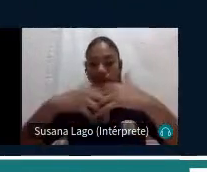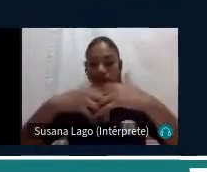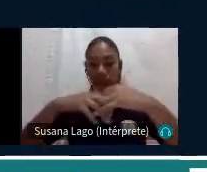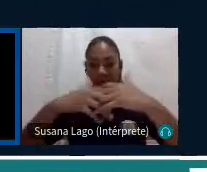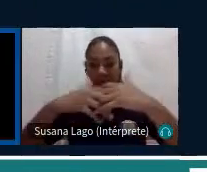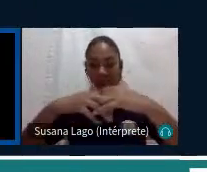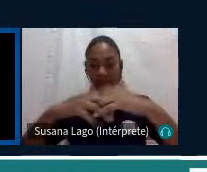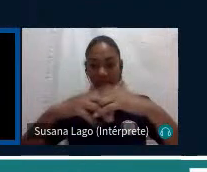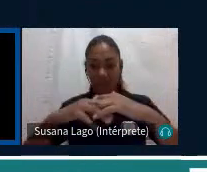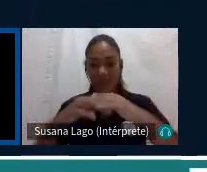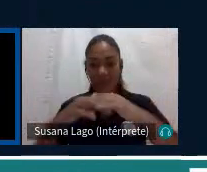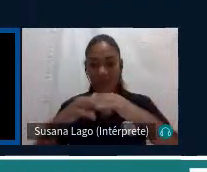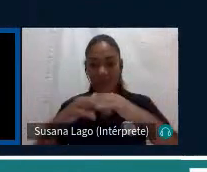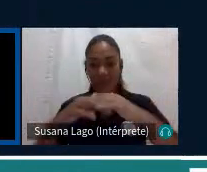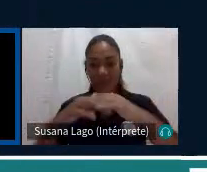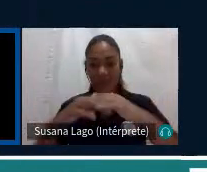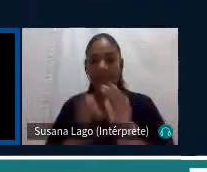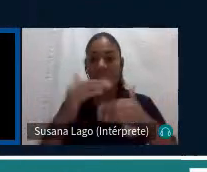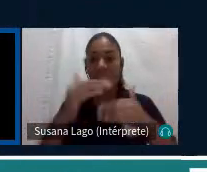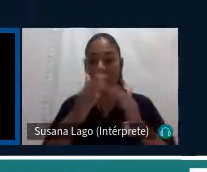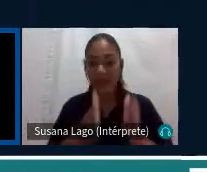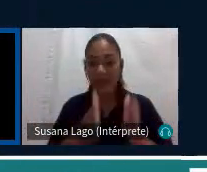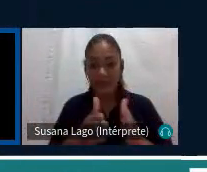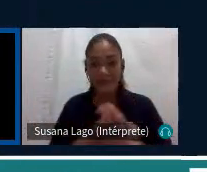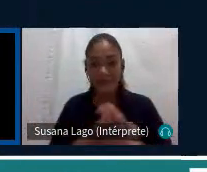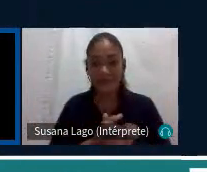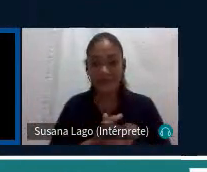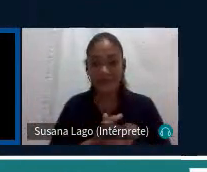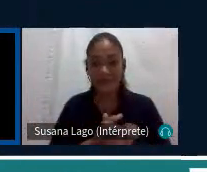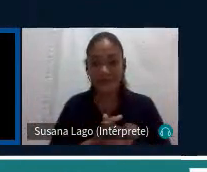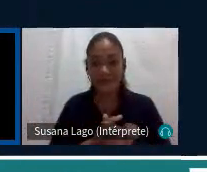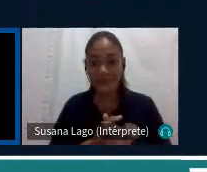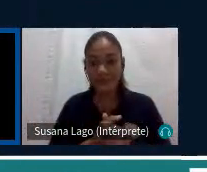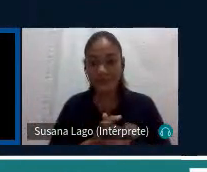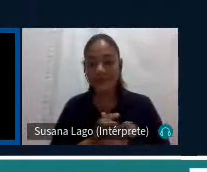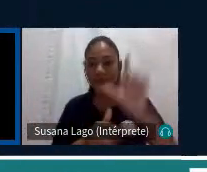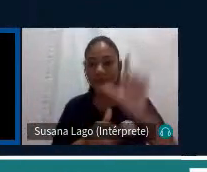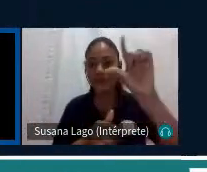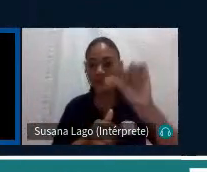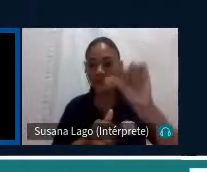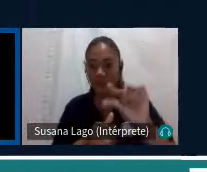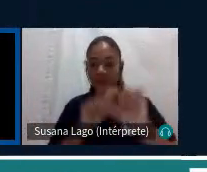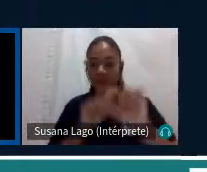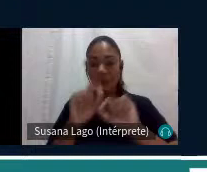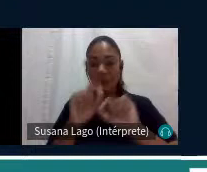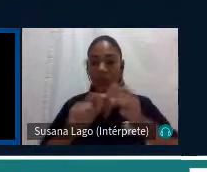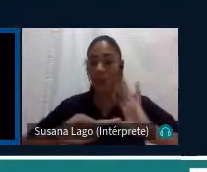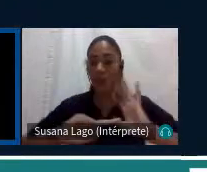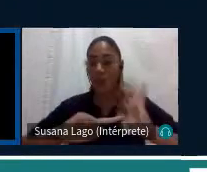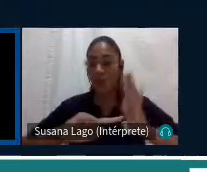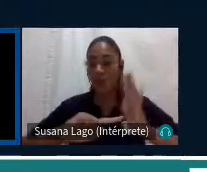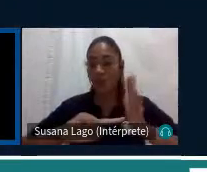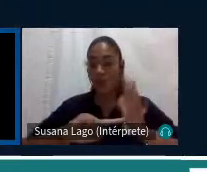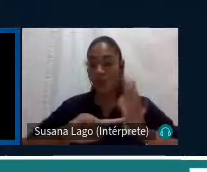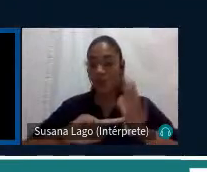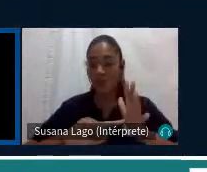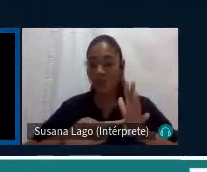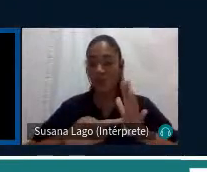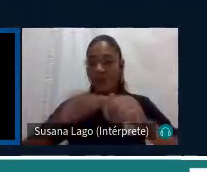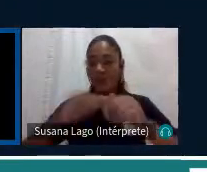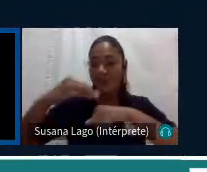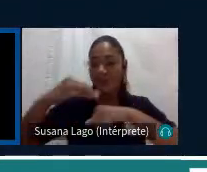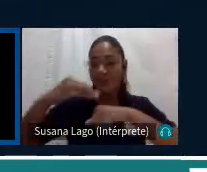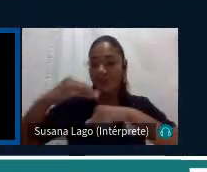Essa caixa redutora, ela vai pegar a rotação do pequeno eixo do motor e vai passar para uma roda